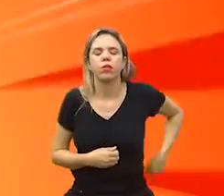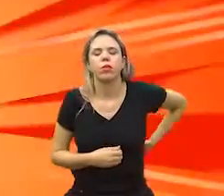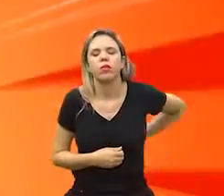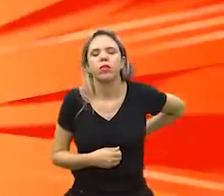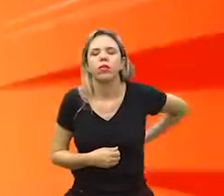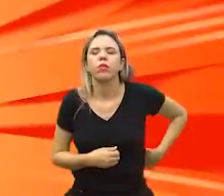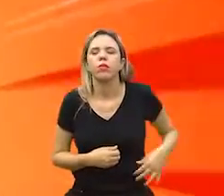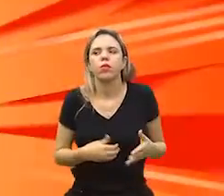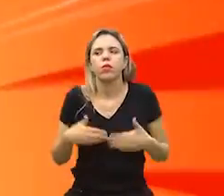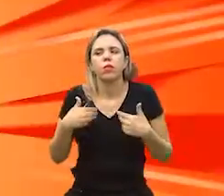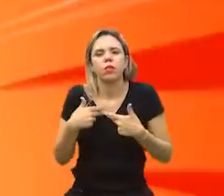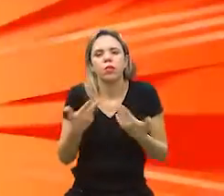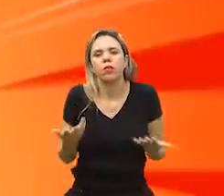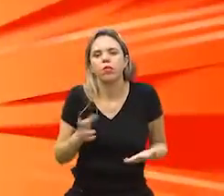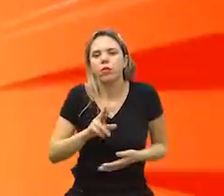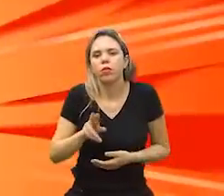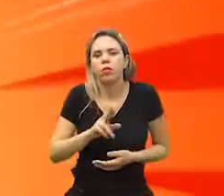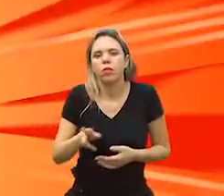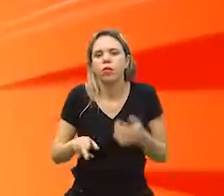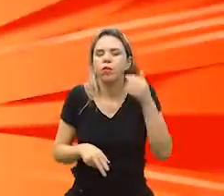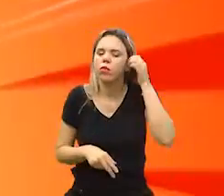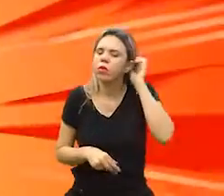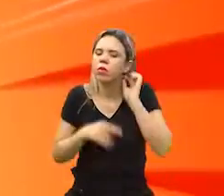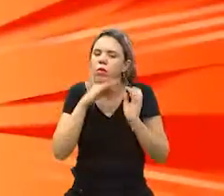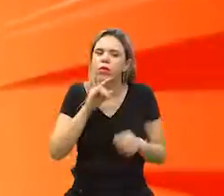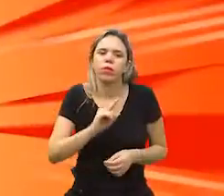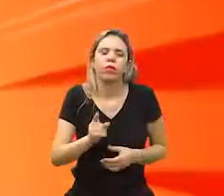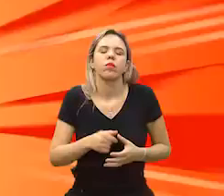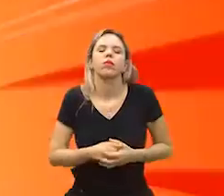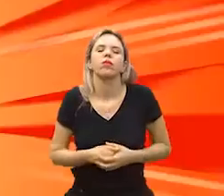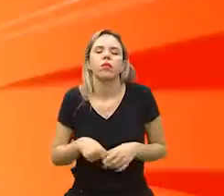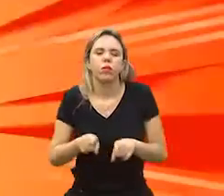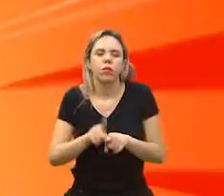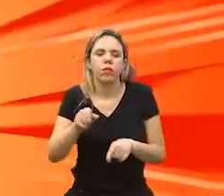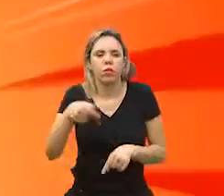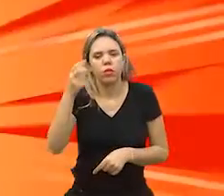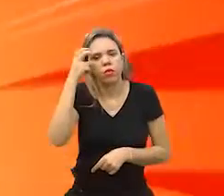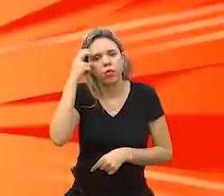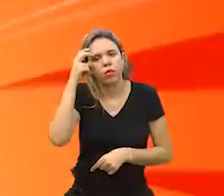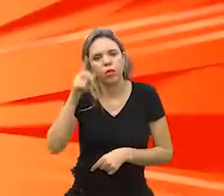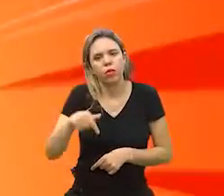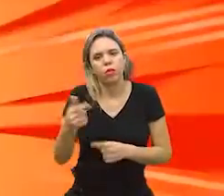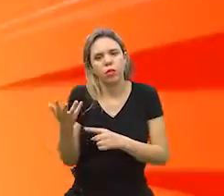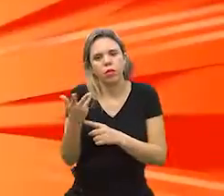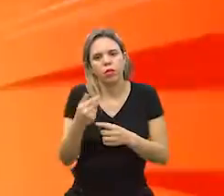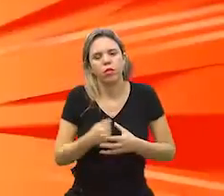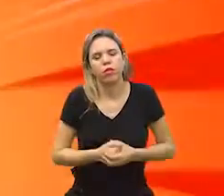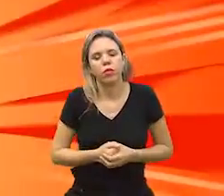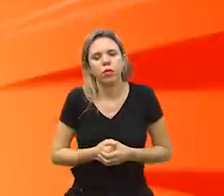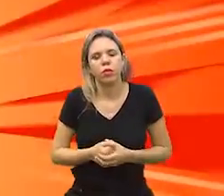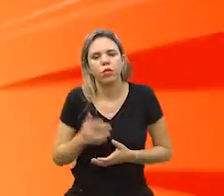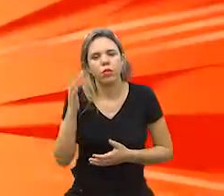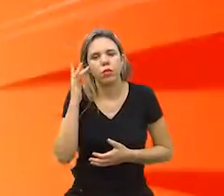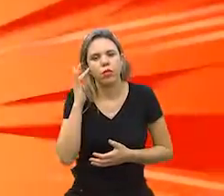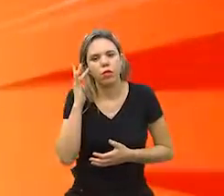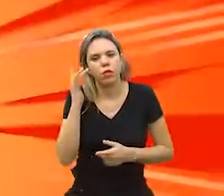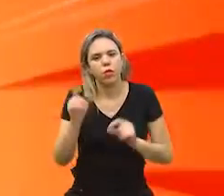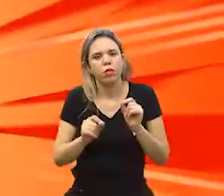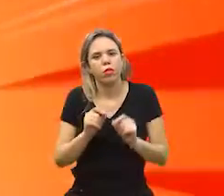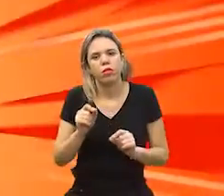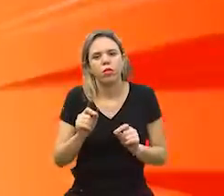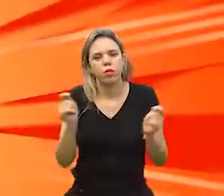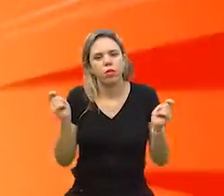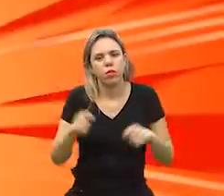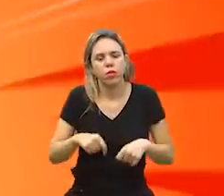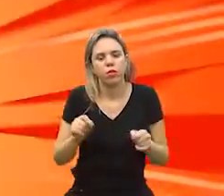e simplesmente se entreter. Isso não é errado, isso não é ruim. Isso também é cultura, isso também é arte, né? Eu acho que